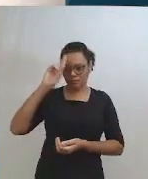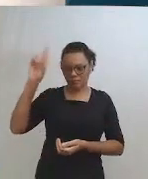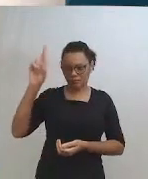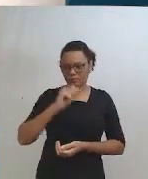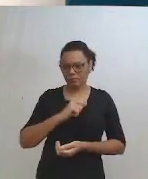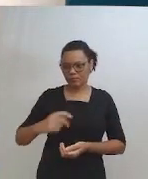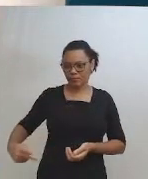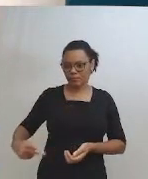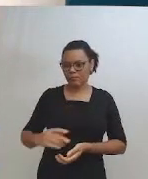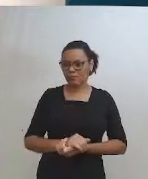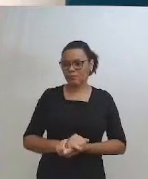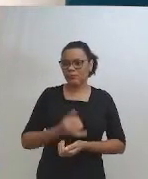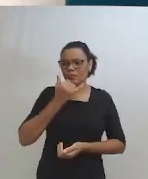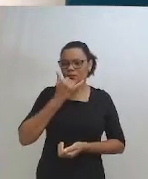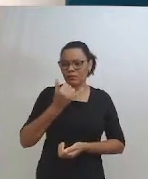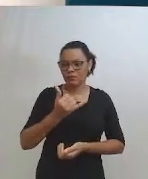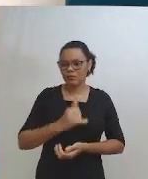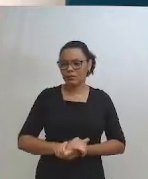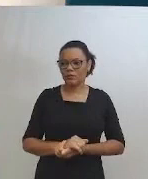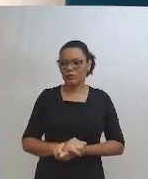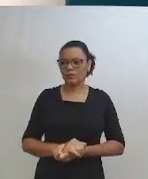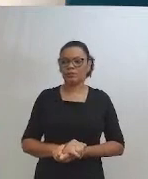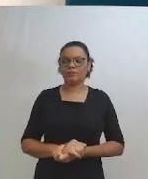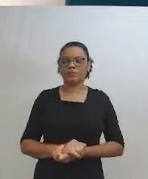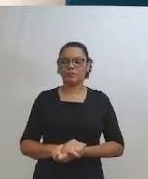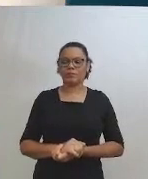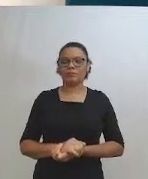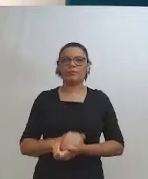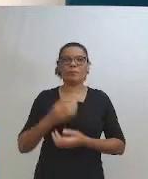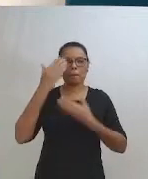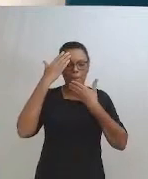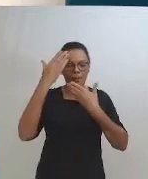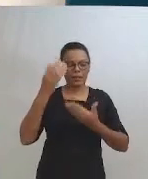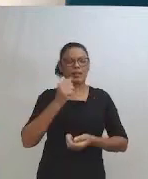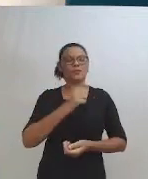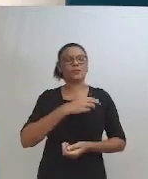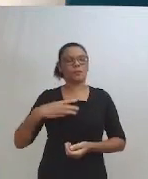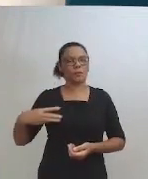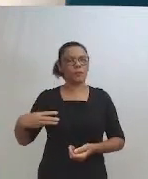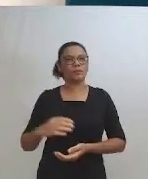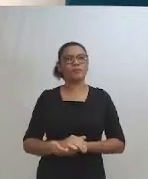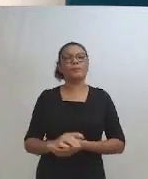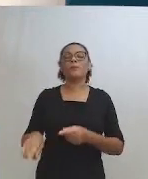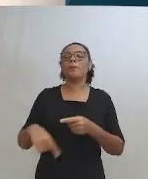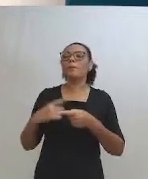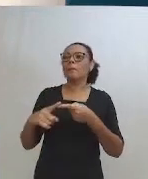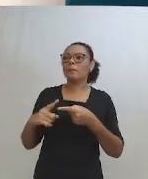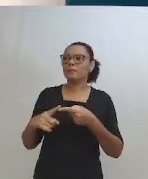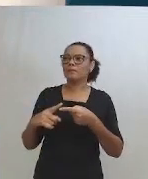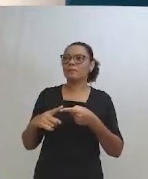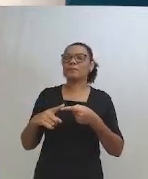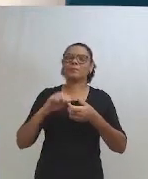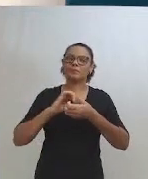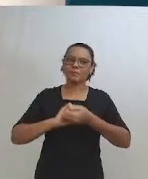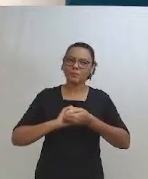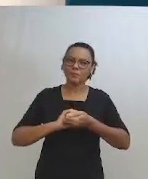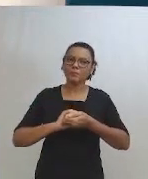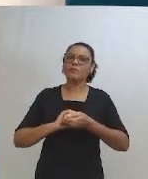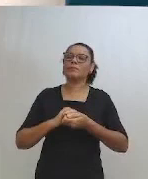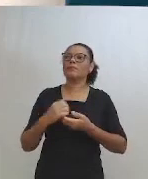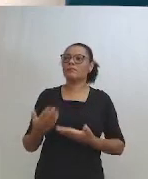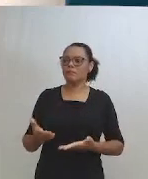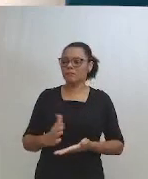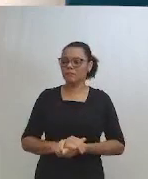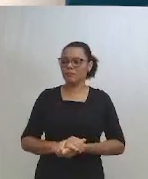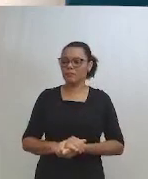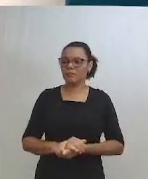Desculpe. A palavra ilustre representante do Ministério Público. Obrigada. Obrigada. Bom, primeiro, aqui, cumprimentando a defesa, né, fez a defesa dos autores do